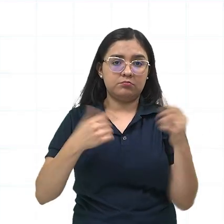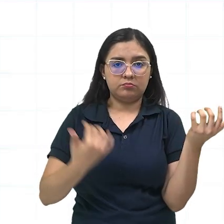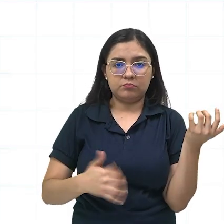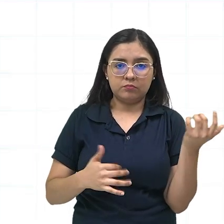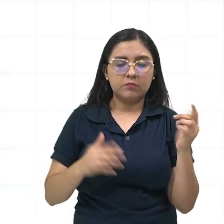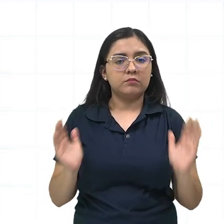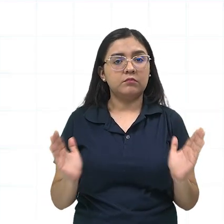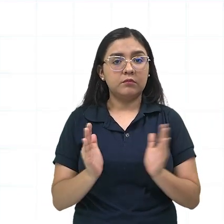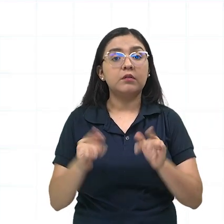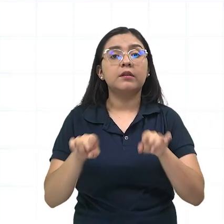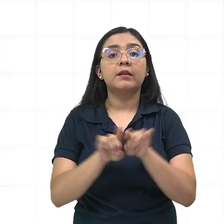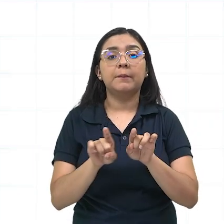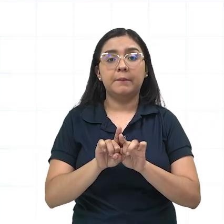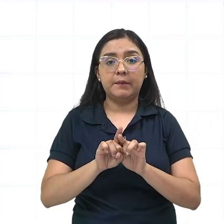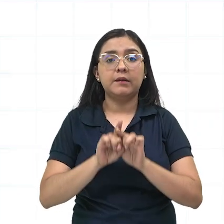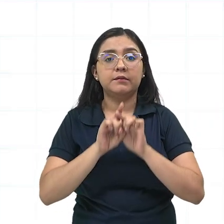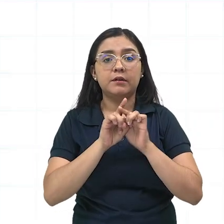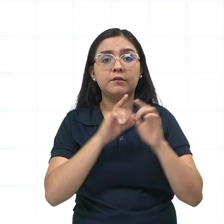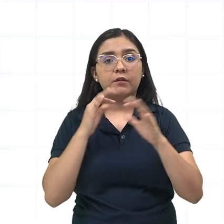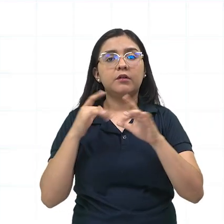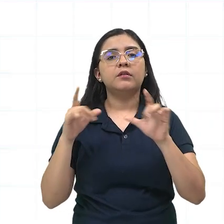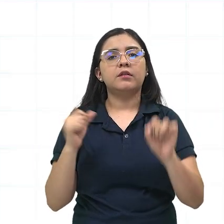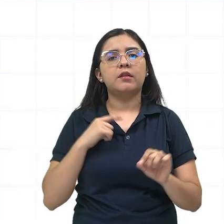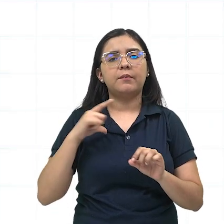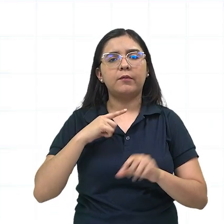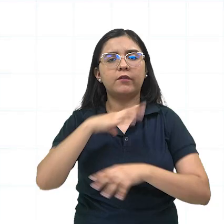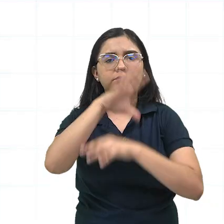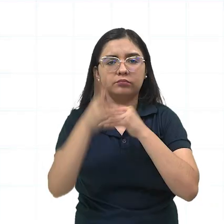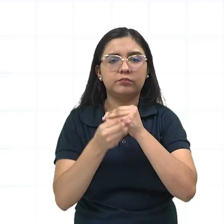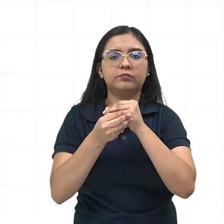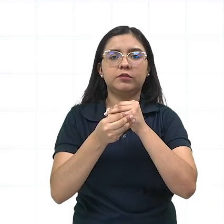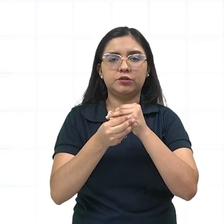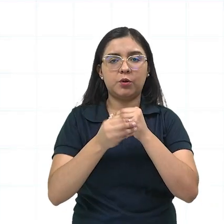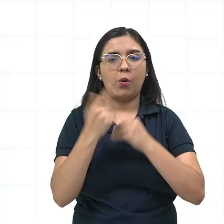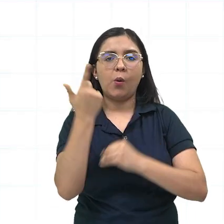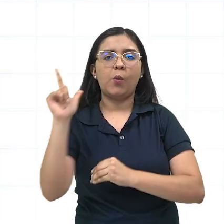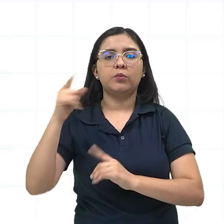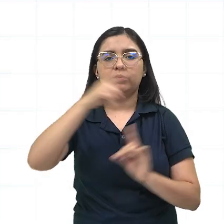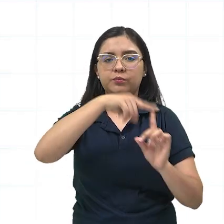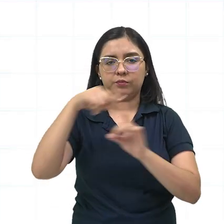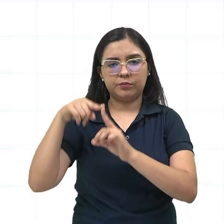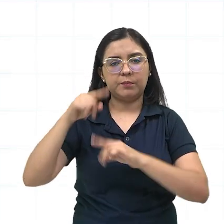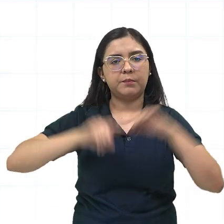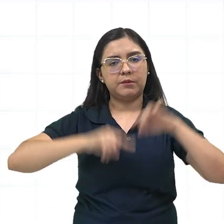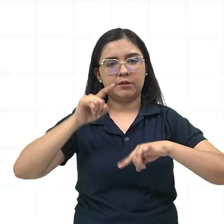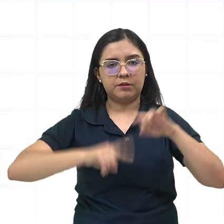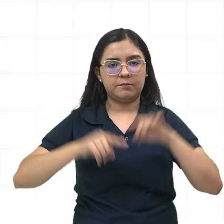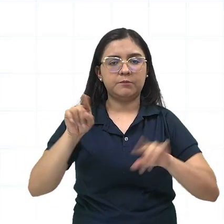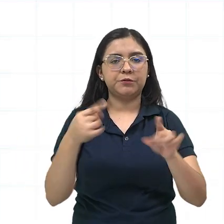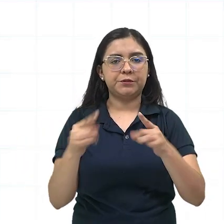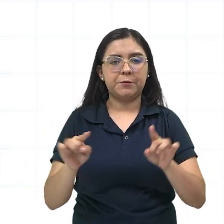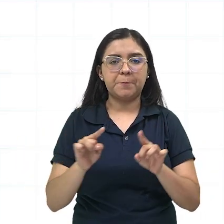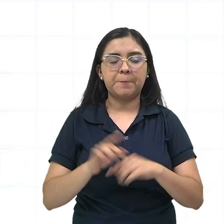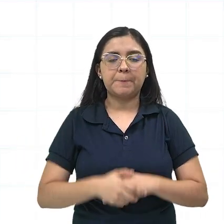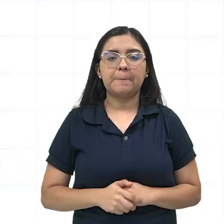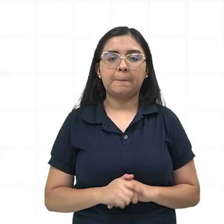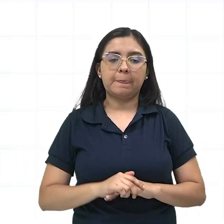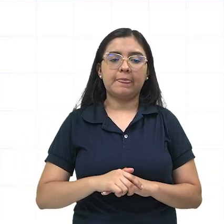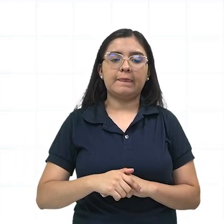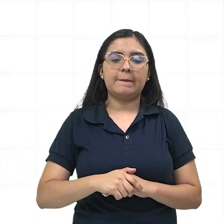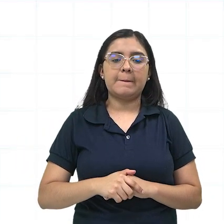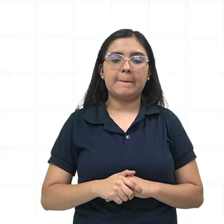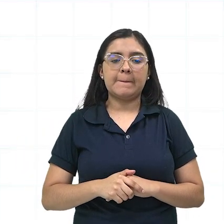e do cavaquinho, ela foi enriquecida, foram adicionados outros instrumentos musicais,